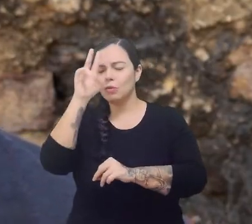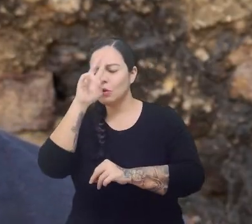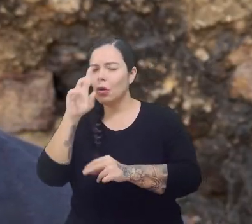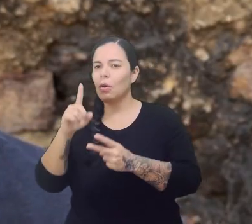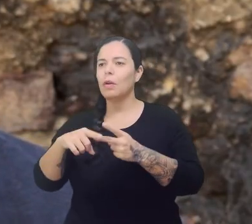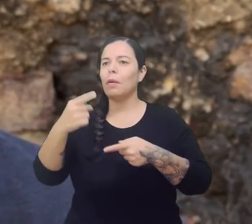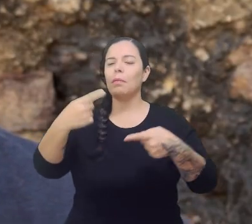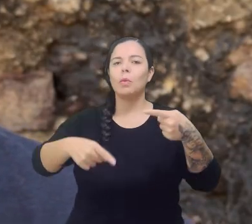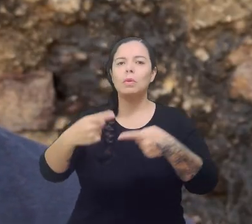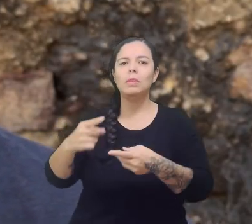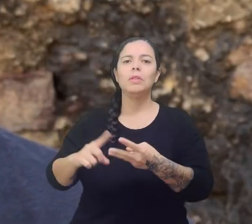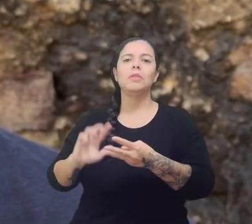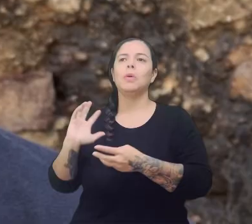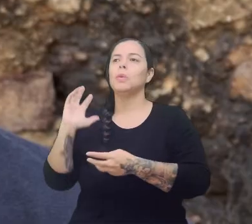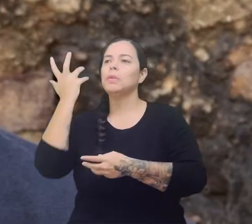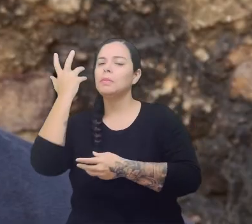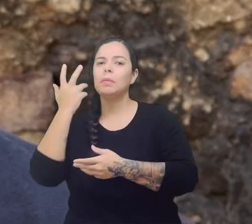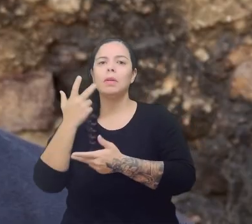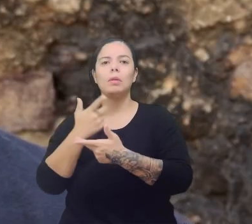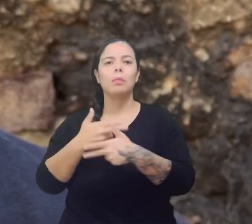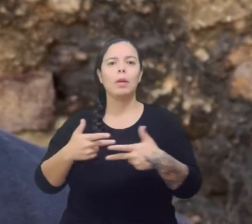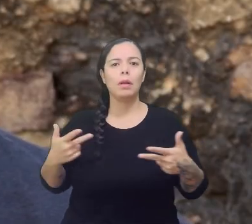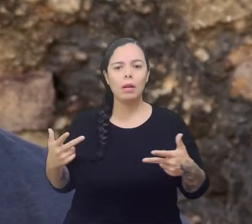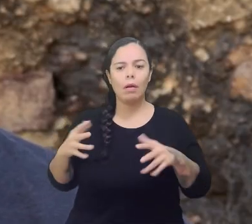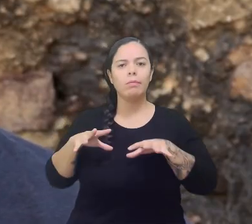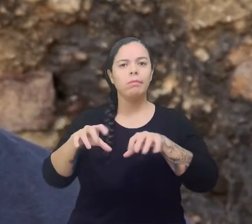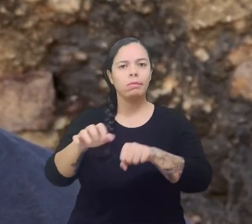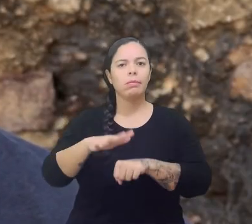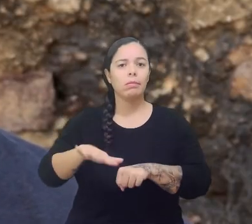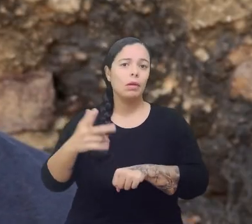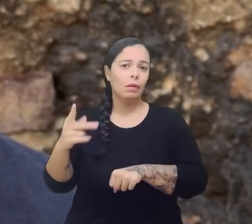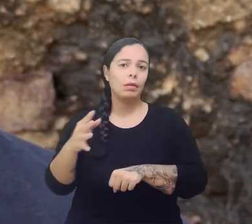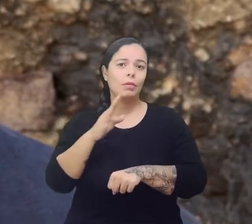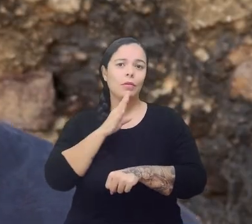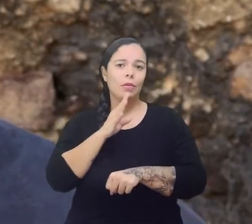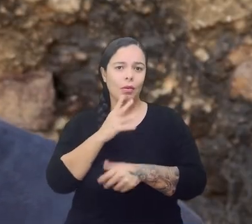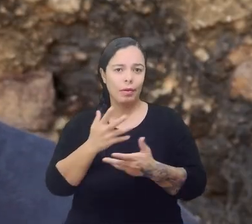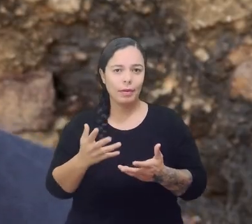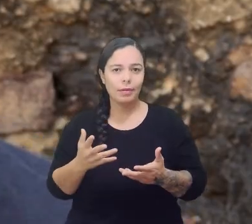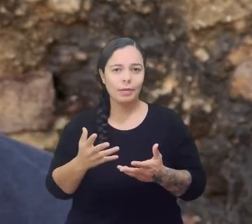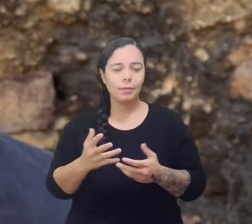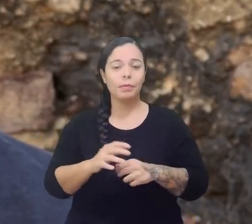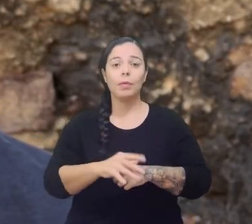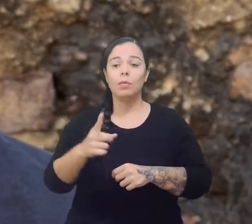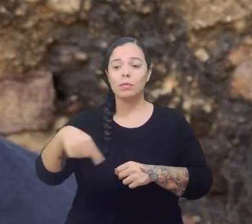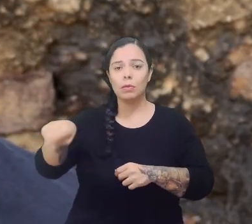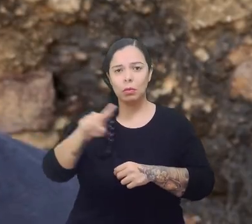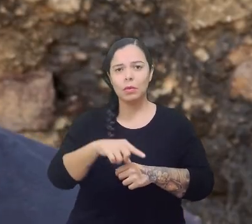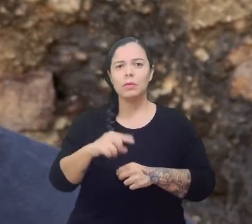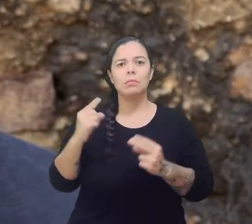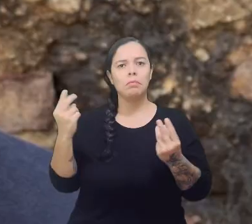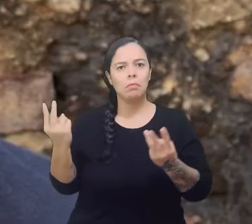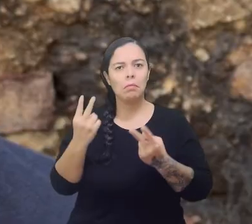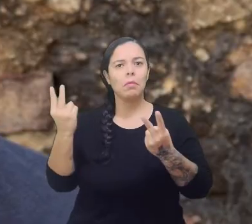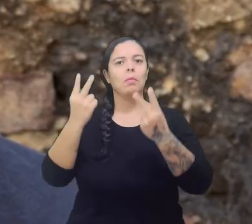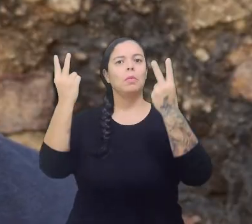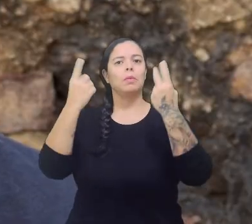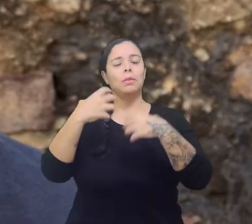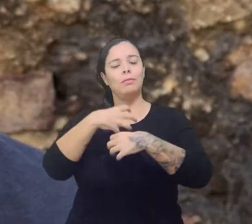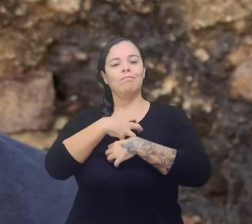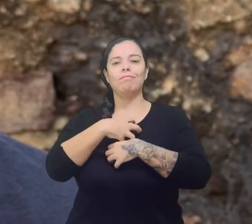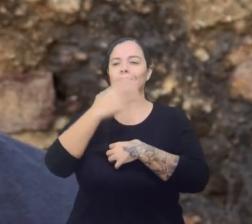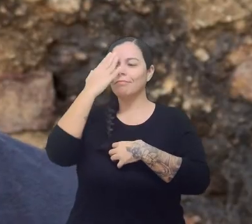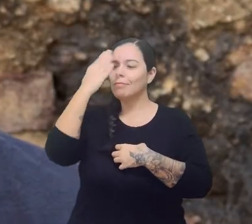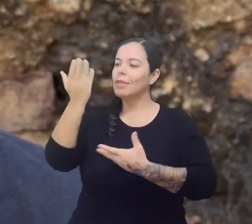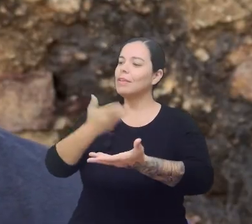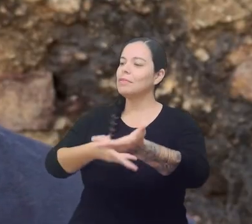de ocupação. Então são cabeças valiosas e eu me sentia muito grato ali de estar com eles e fui aprendendo muito com eles sobre a